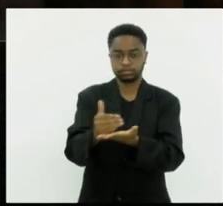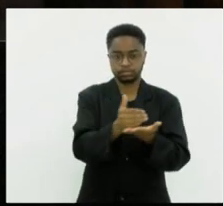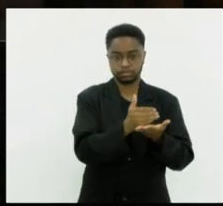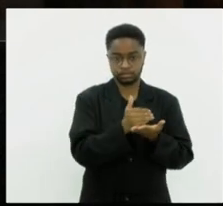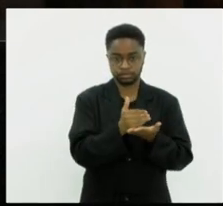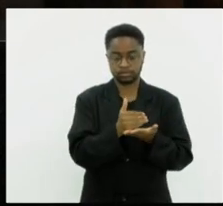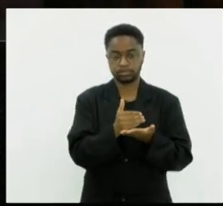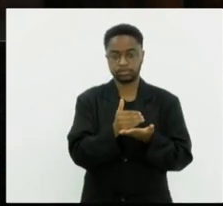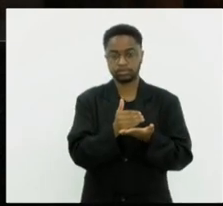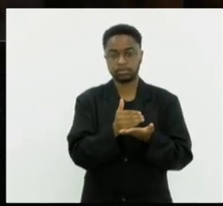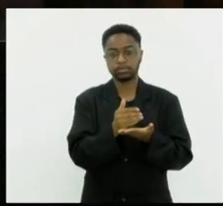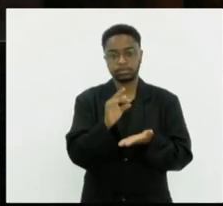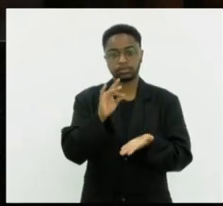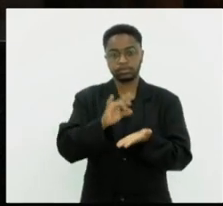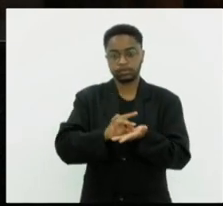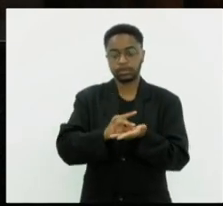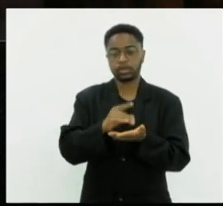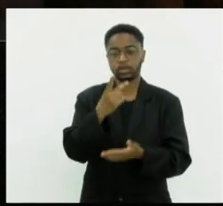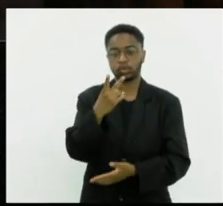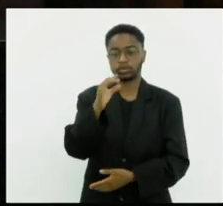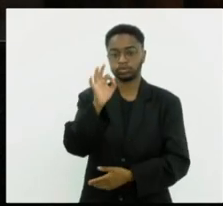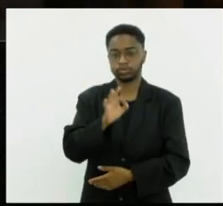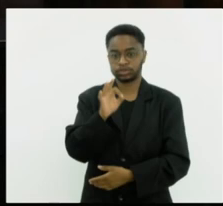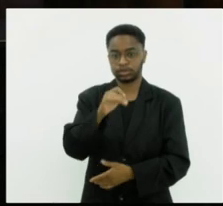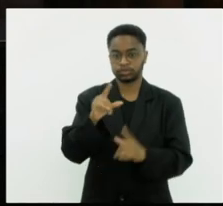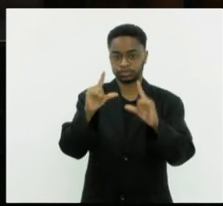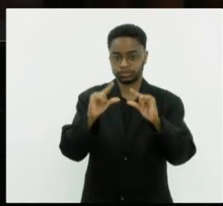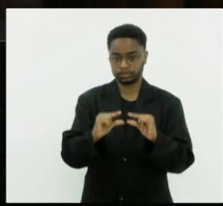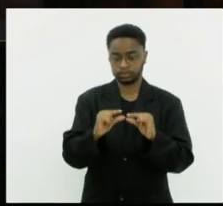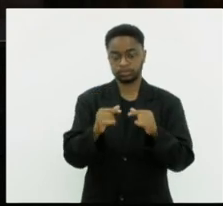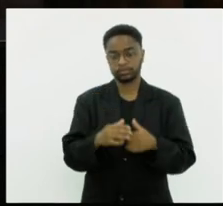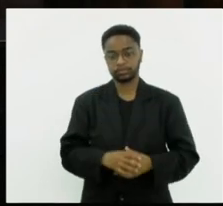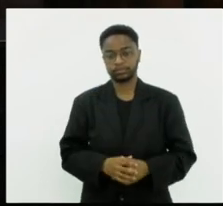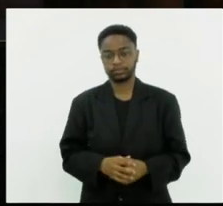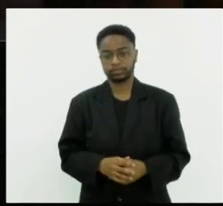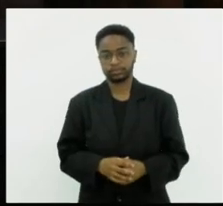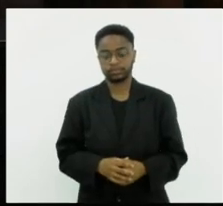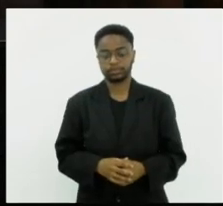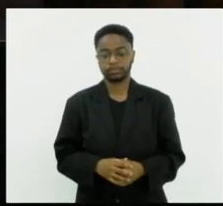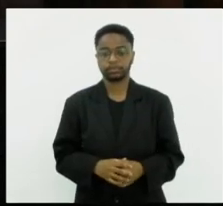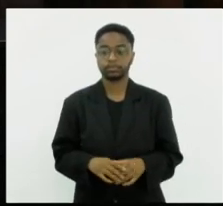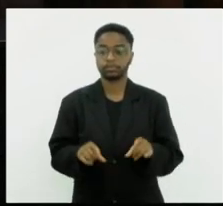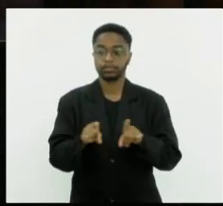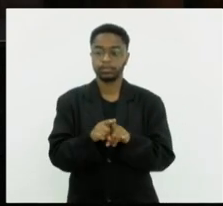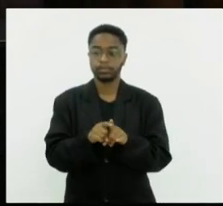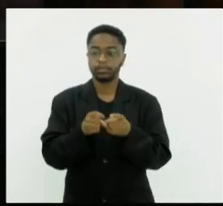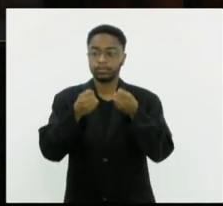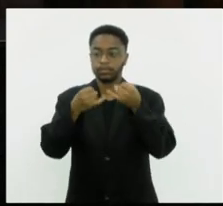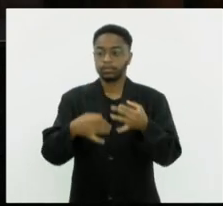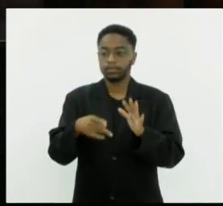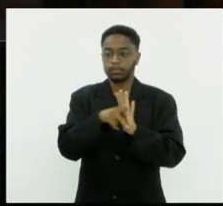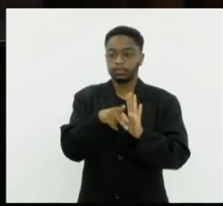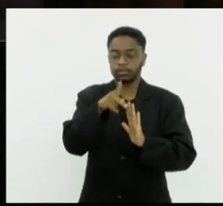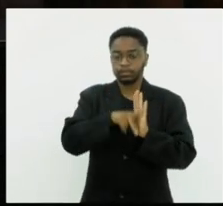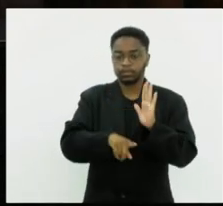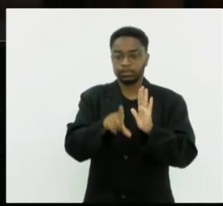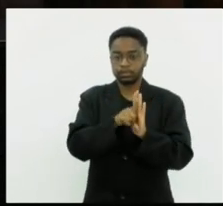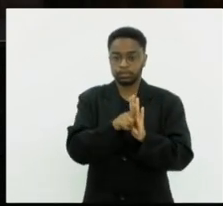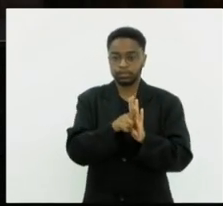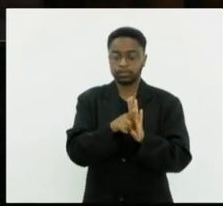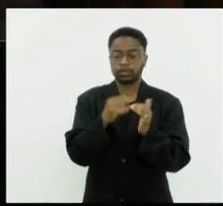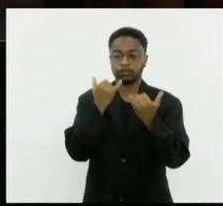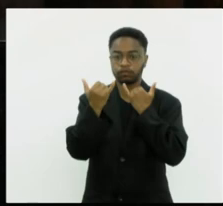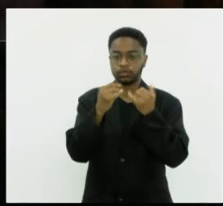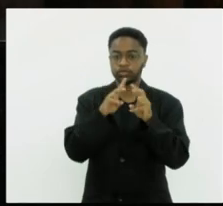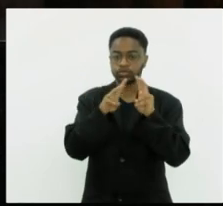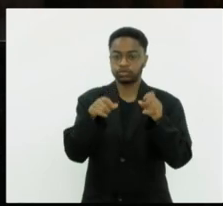em termos reais de 2%. Por fim, na justificativa do PL, os dados de emprego